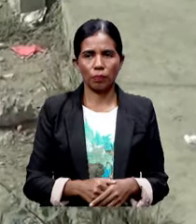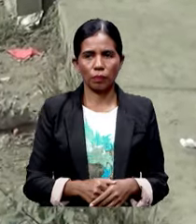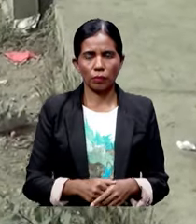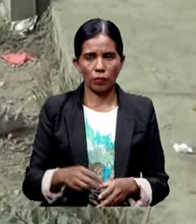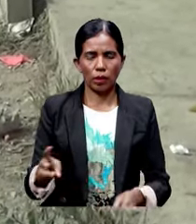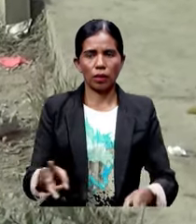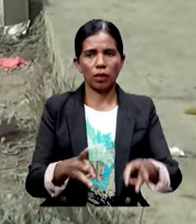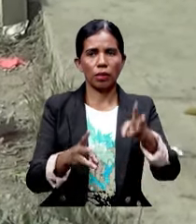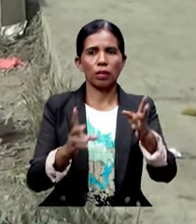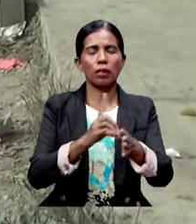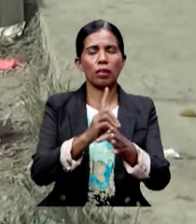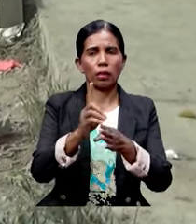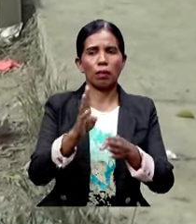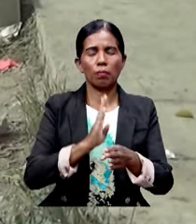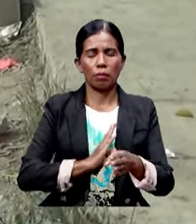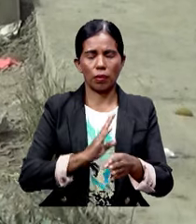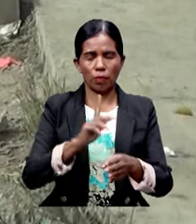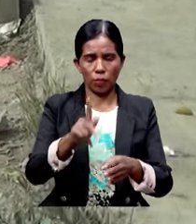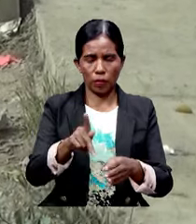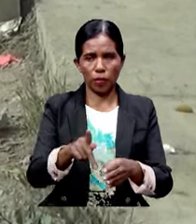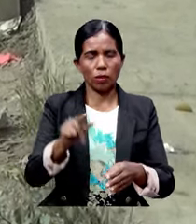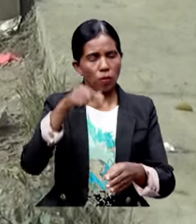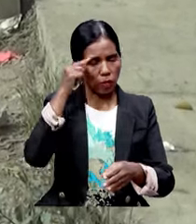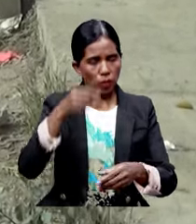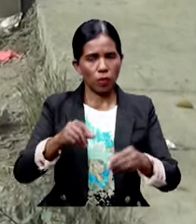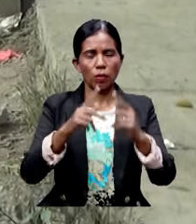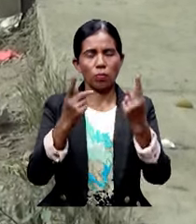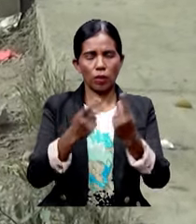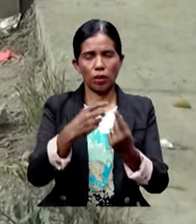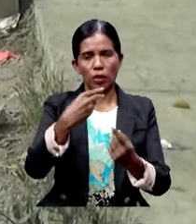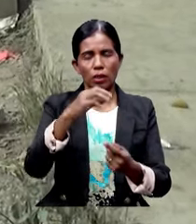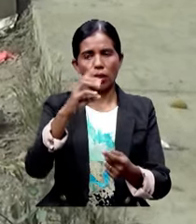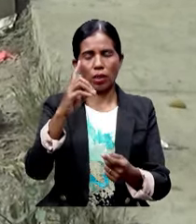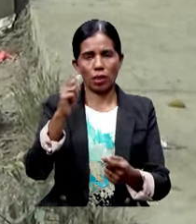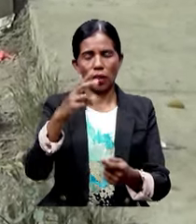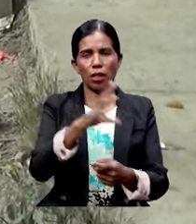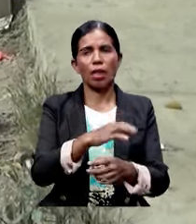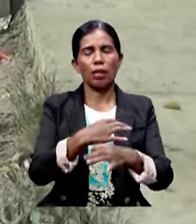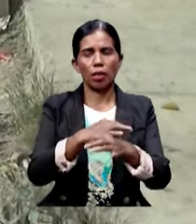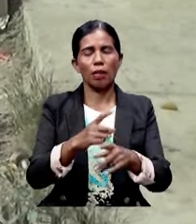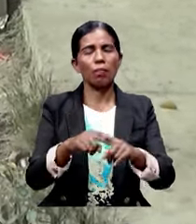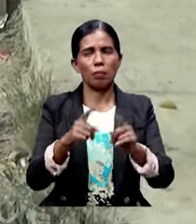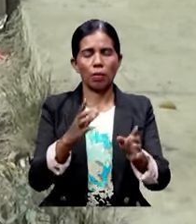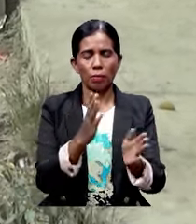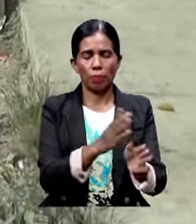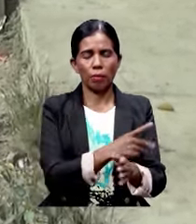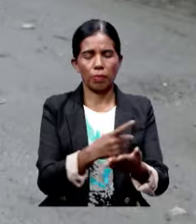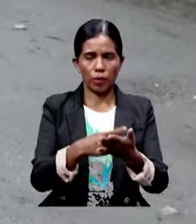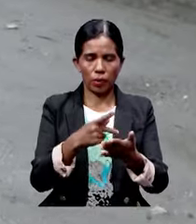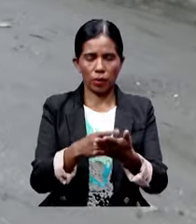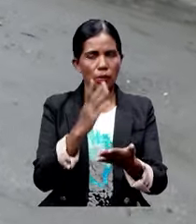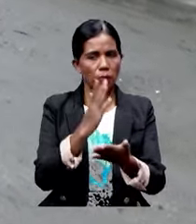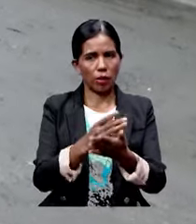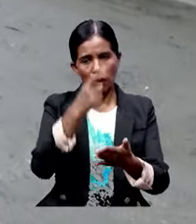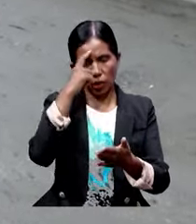Estrada no Valeta direção Bebonuk, né? Governo anterior fofiar ba companhia Hidayat LDA Makadia, mas o projeto né parado, também há